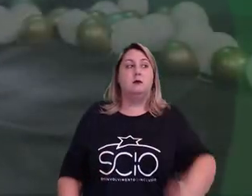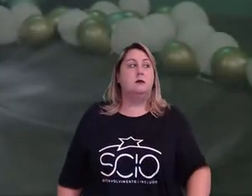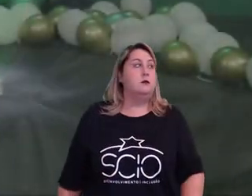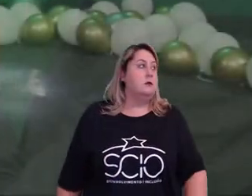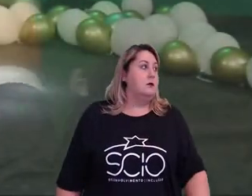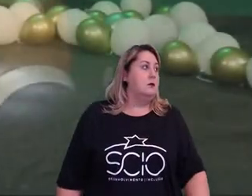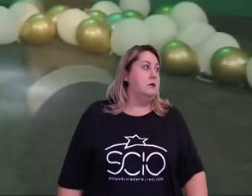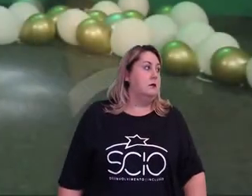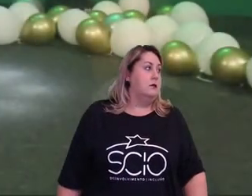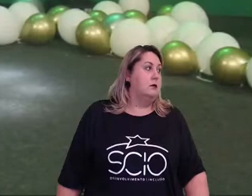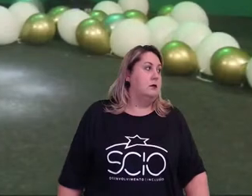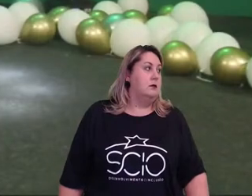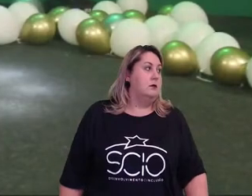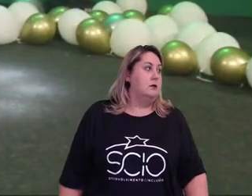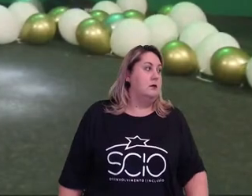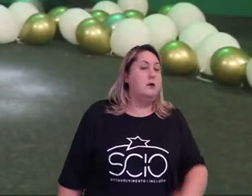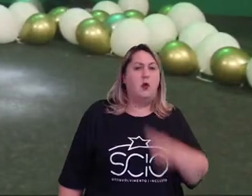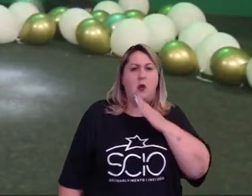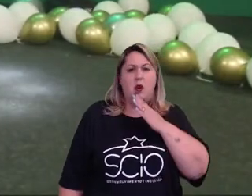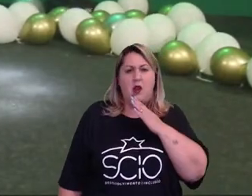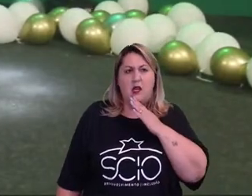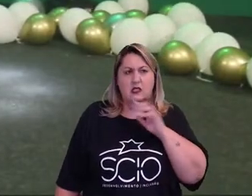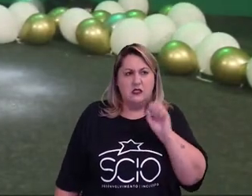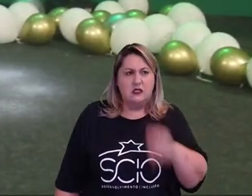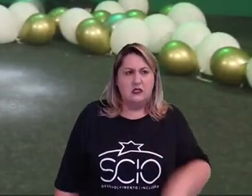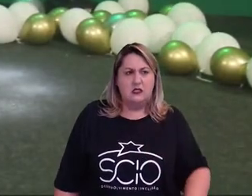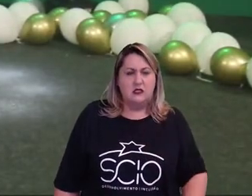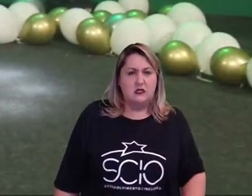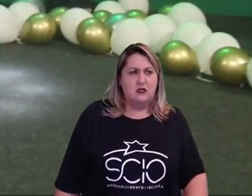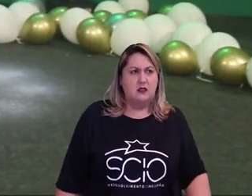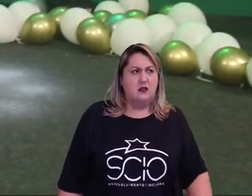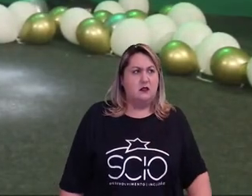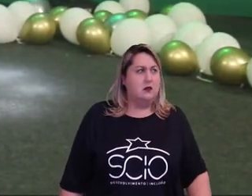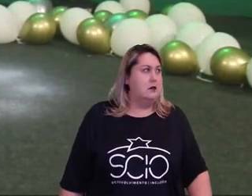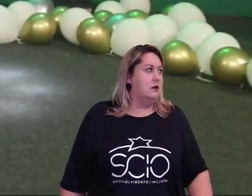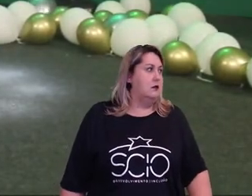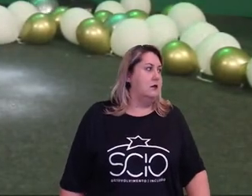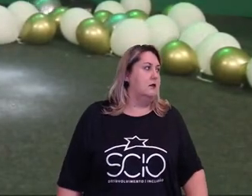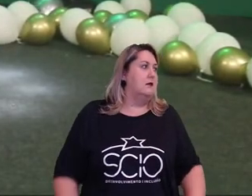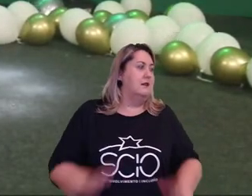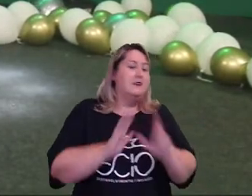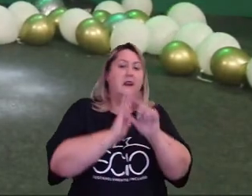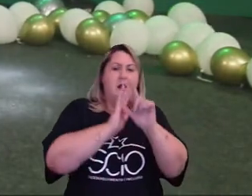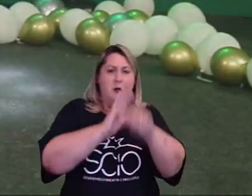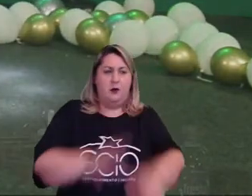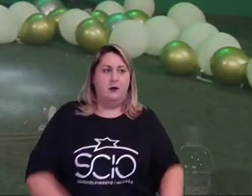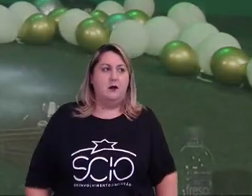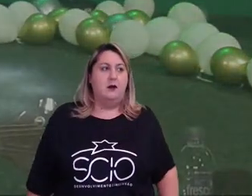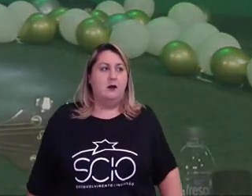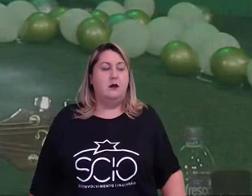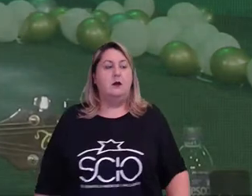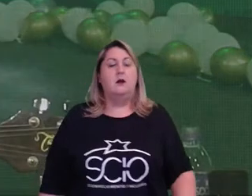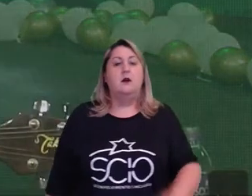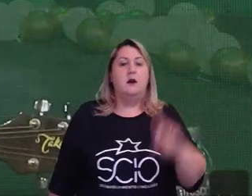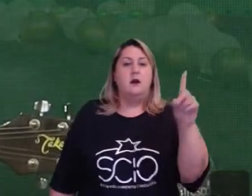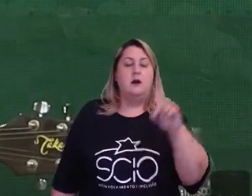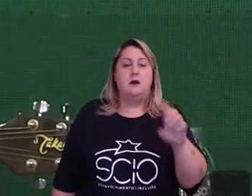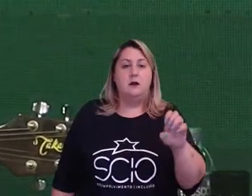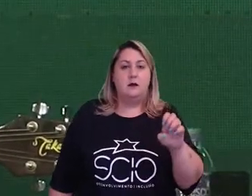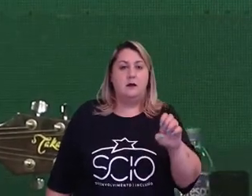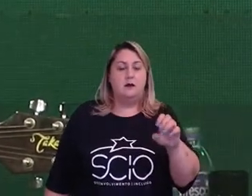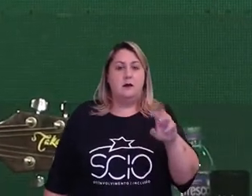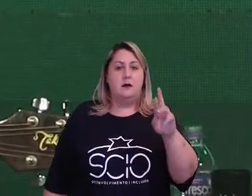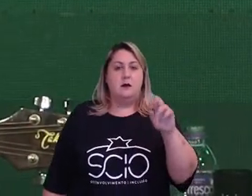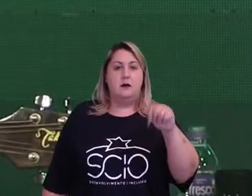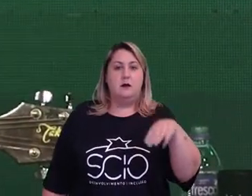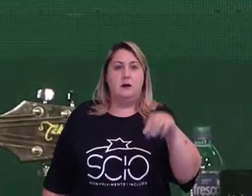Pródigo. Isso. Conhece? Conheço. É mesmo? Sai. Agora? Não, depois. Perguntou se agora. Depois. Toca Zé Ramalho, sai. Ah,